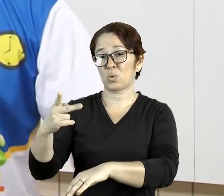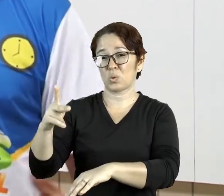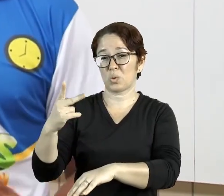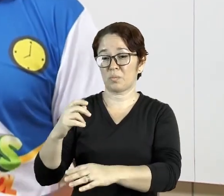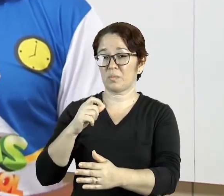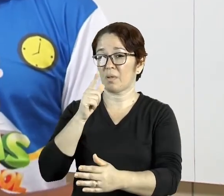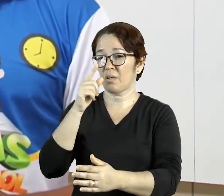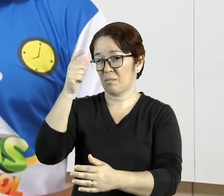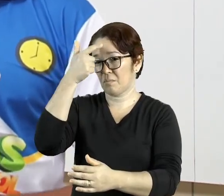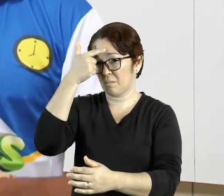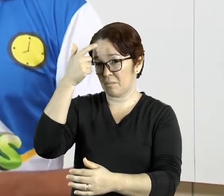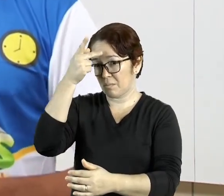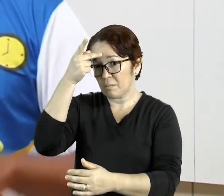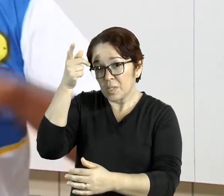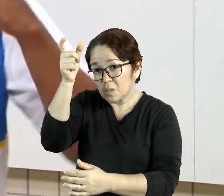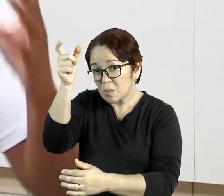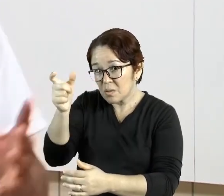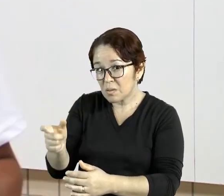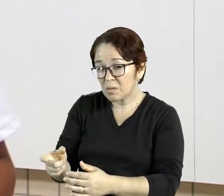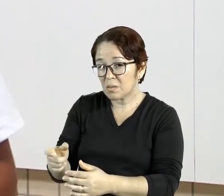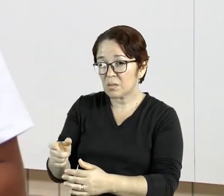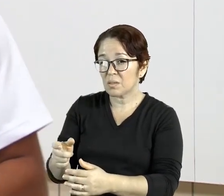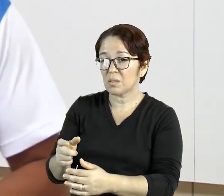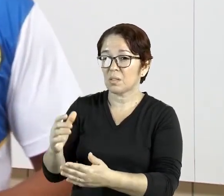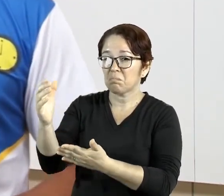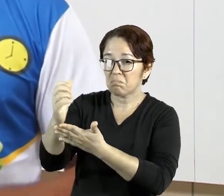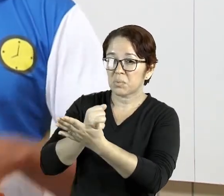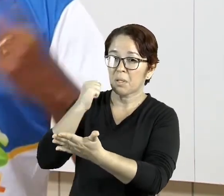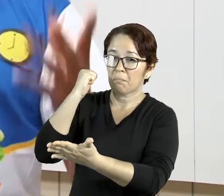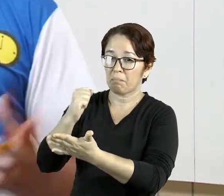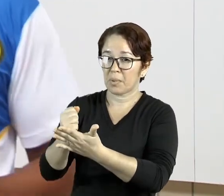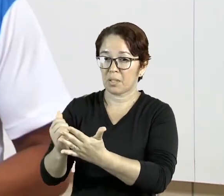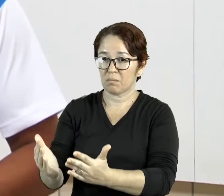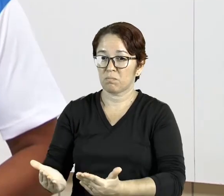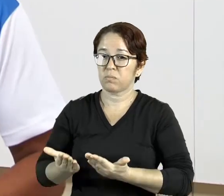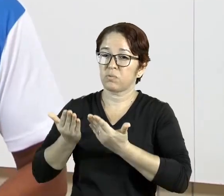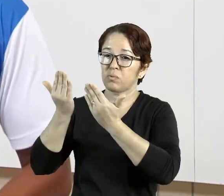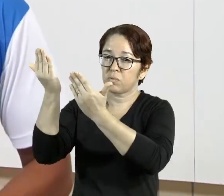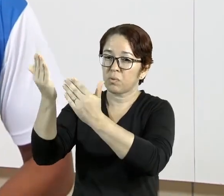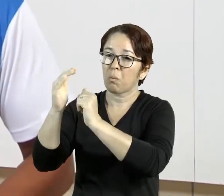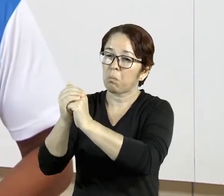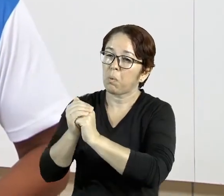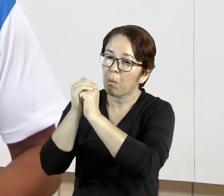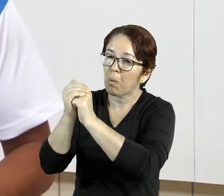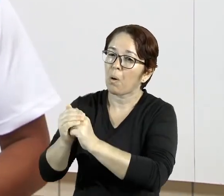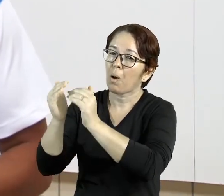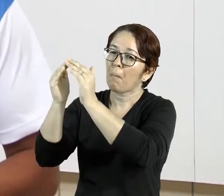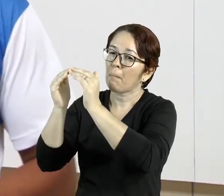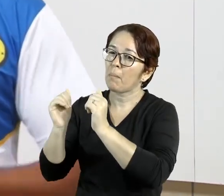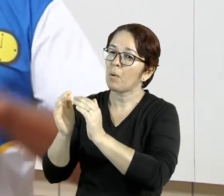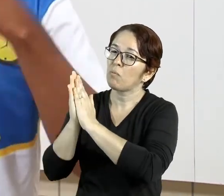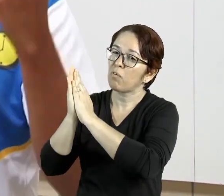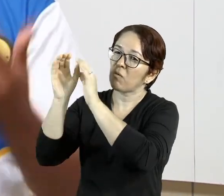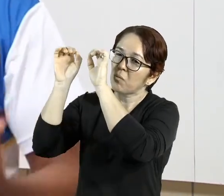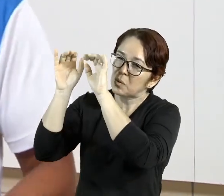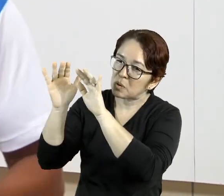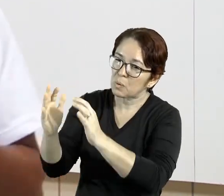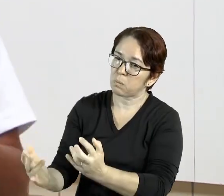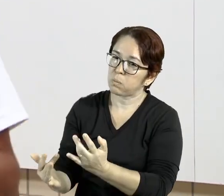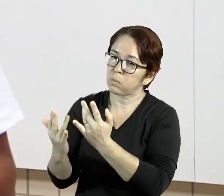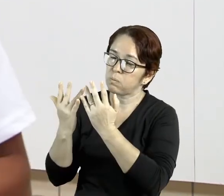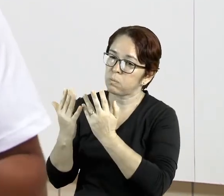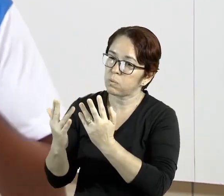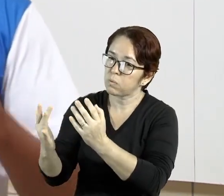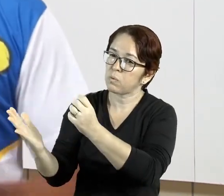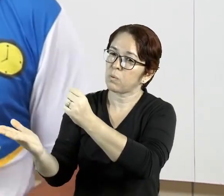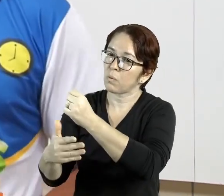melhor colheita, pedindo uma melhor produção, né, muitos deles pedindo para o sol continuar brilhando. Então, gente, é uma cultura muito rica